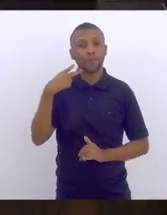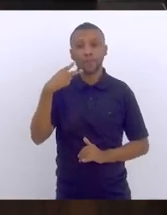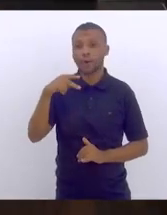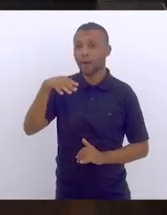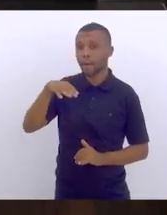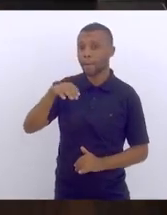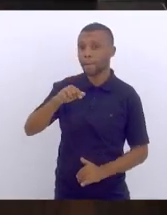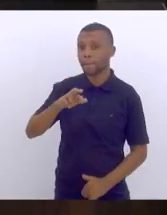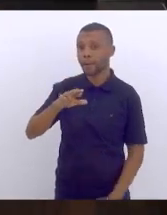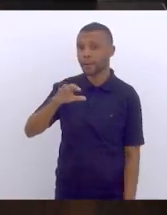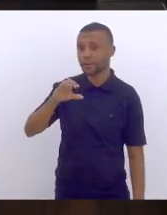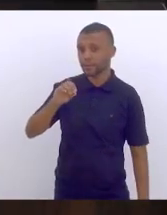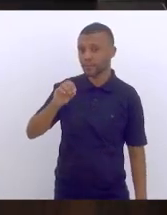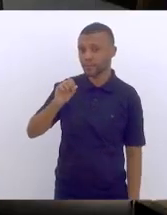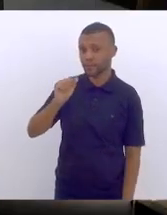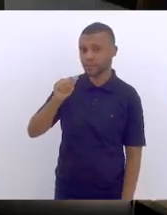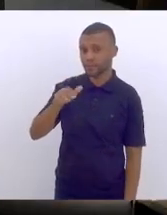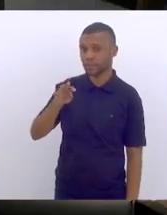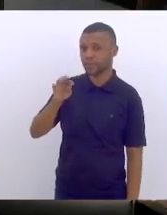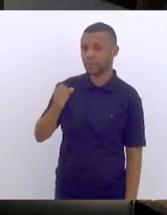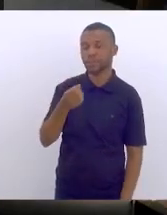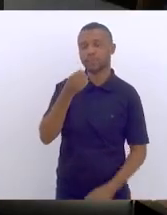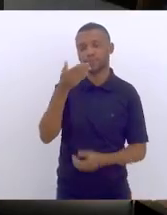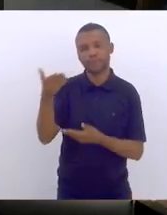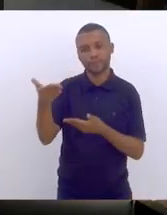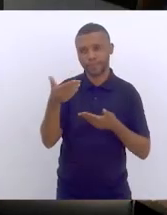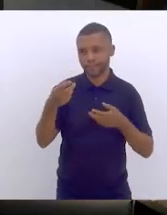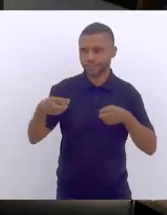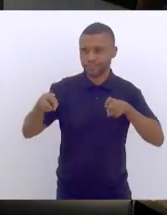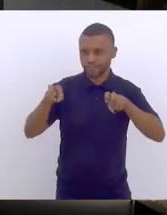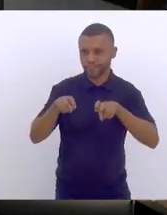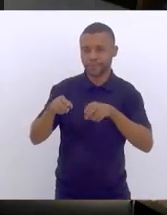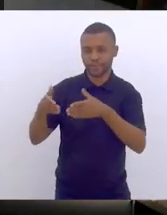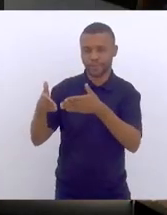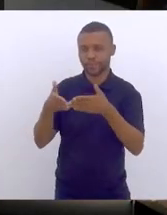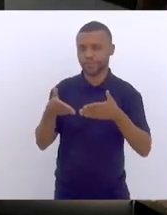Santos. Seja bem-vindo, senta aqui, por favor.